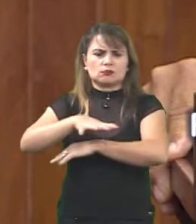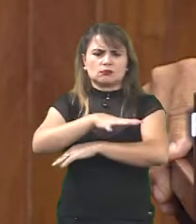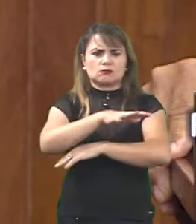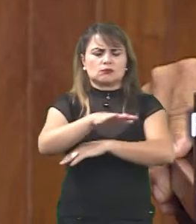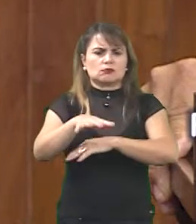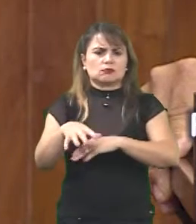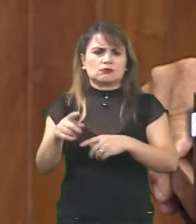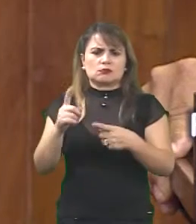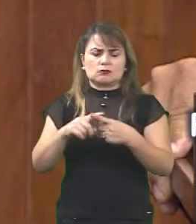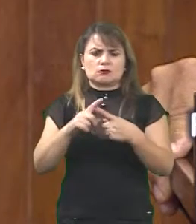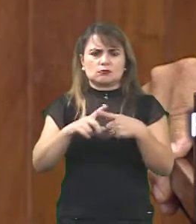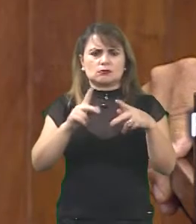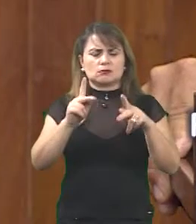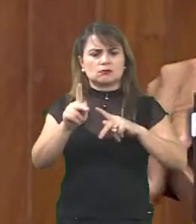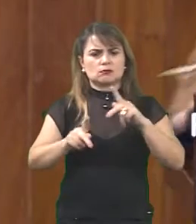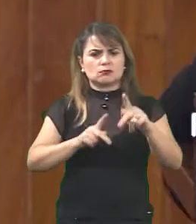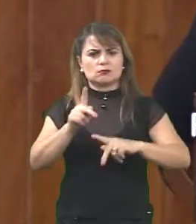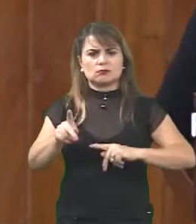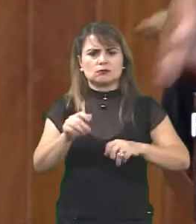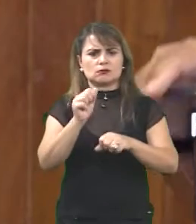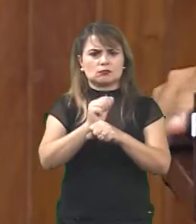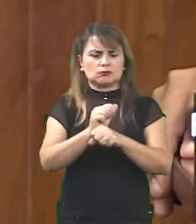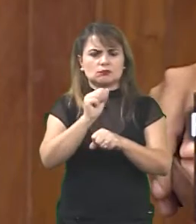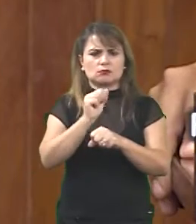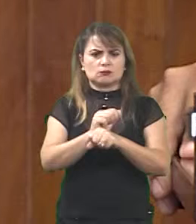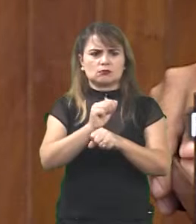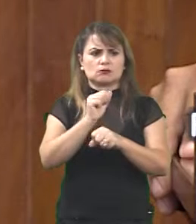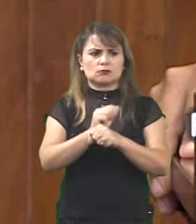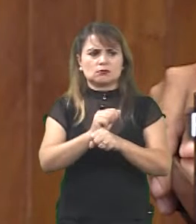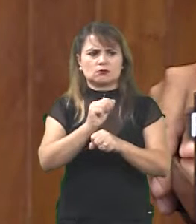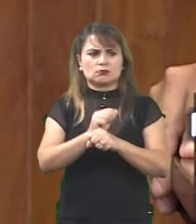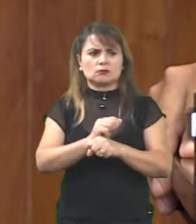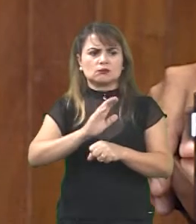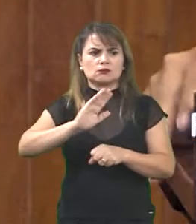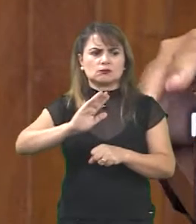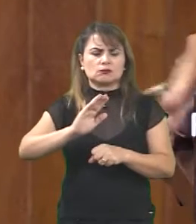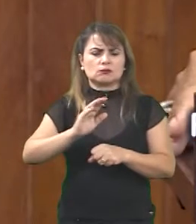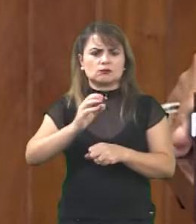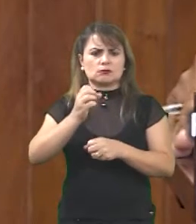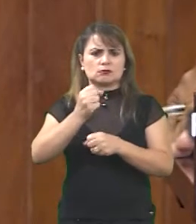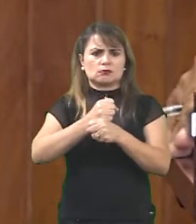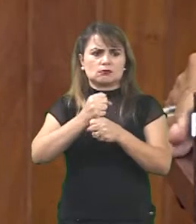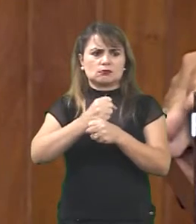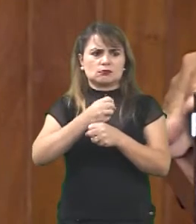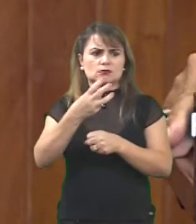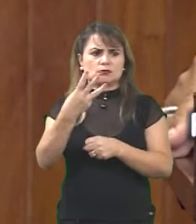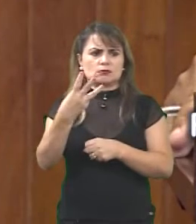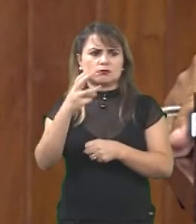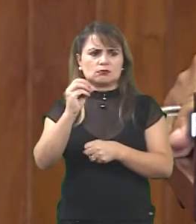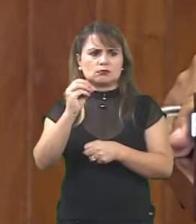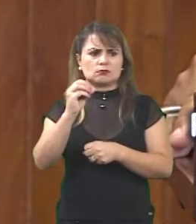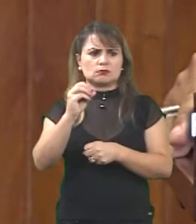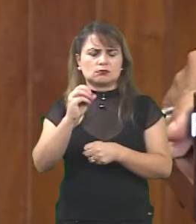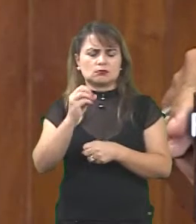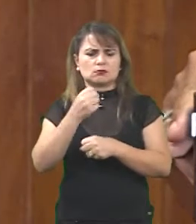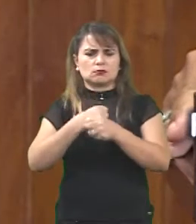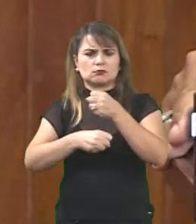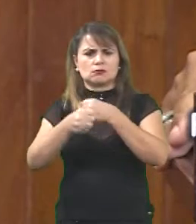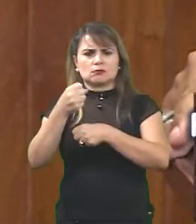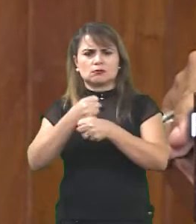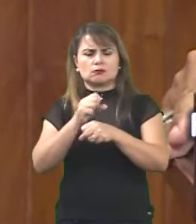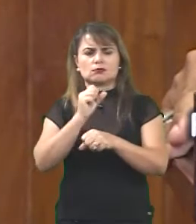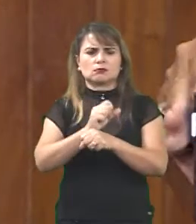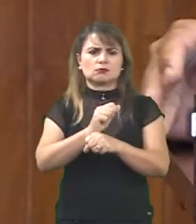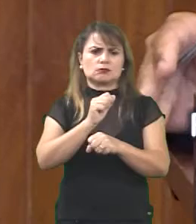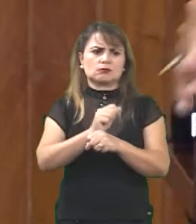aqueles moradores que estão esperando aquilo ali, eu acho que há mais de 30 anos, e agora, nessa administração, acredito